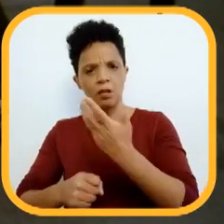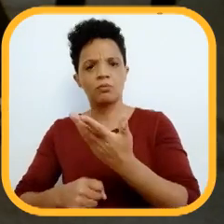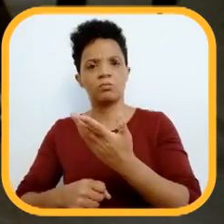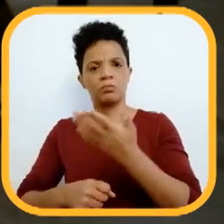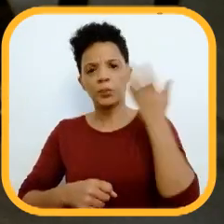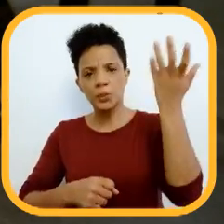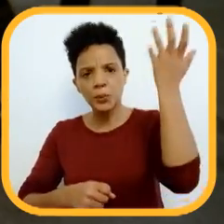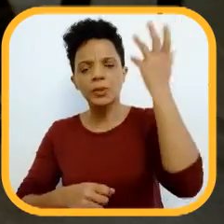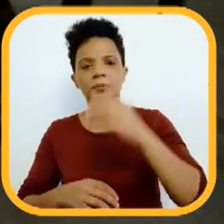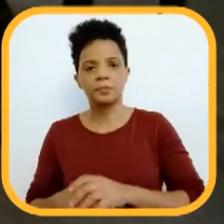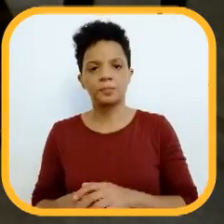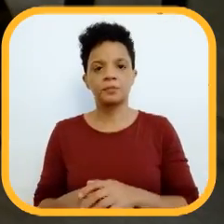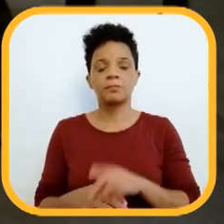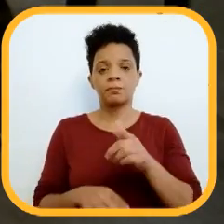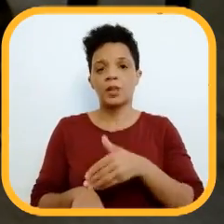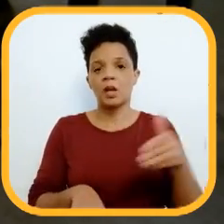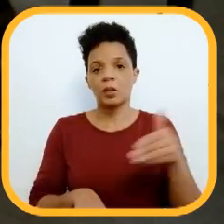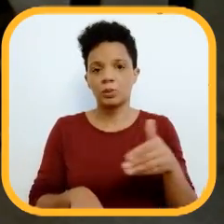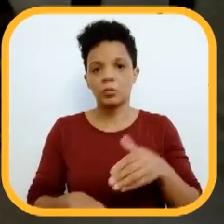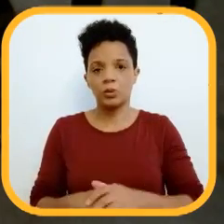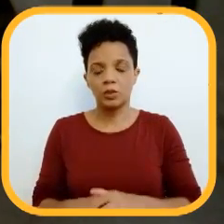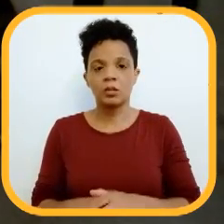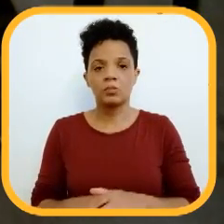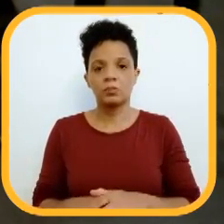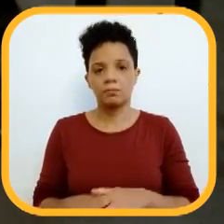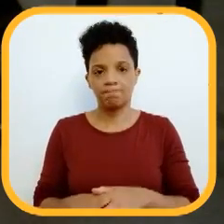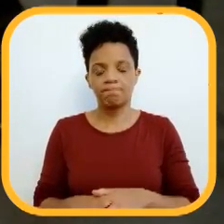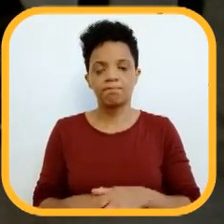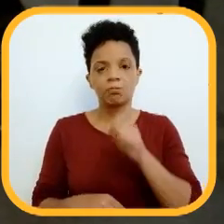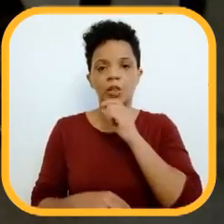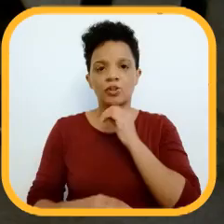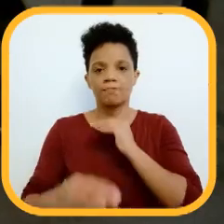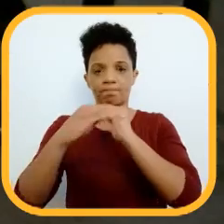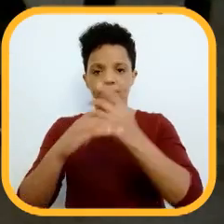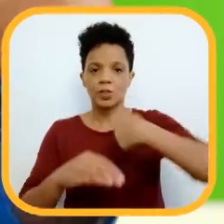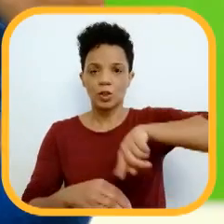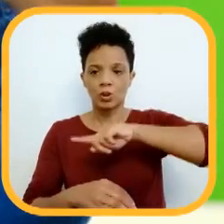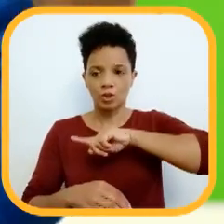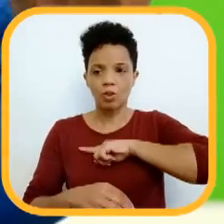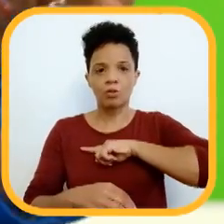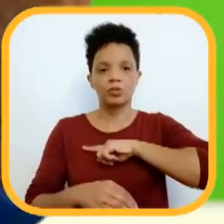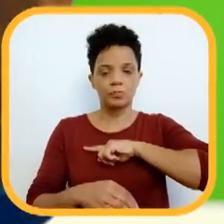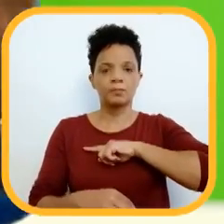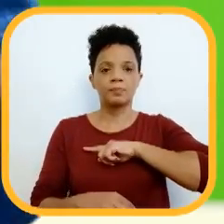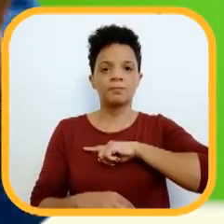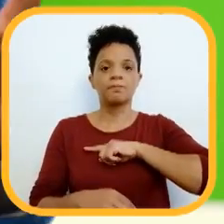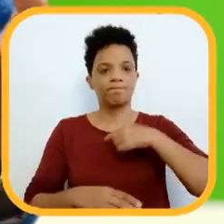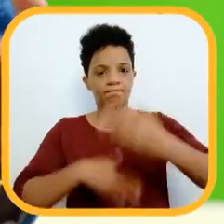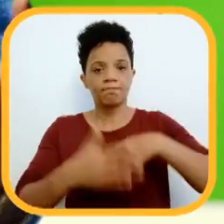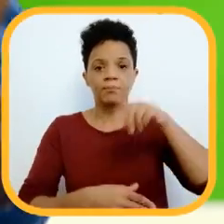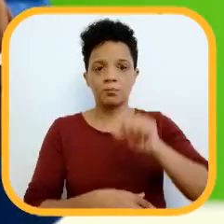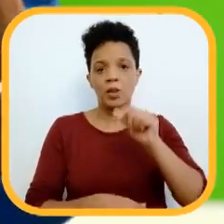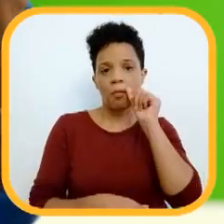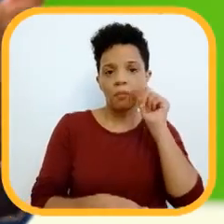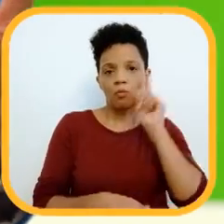do trabalho, do prestígio, do poder. E, portanto, num momento de igualdade de oportunidades, onde nós somos afeto e os homens também